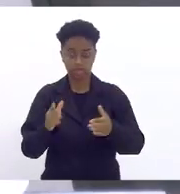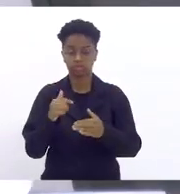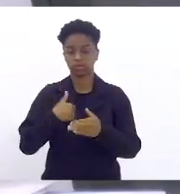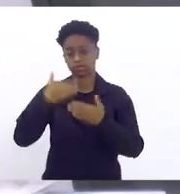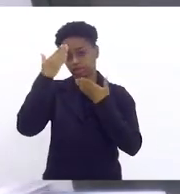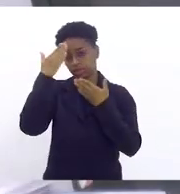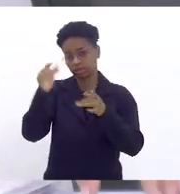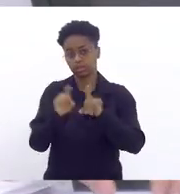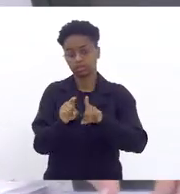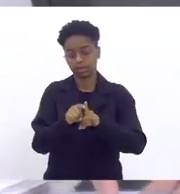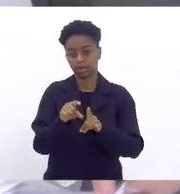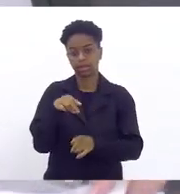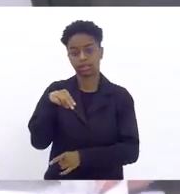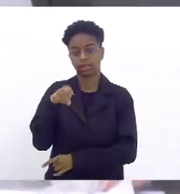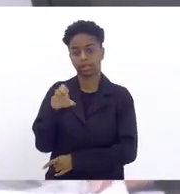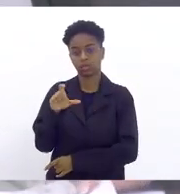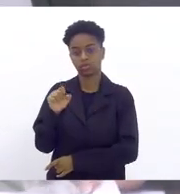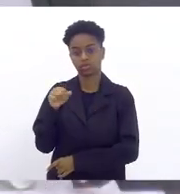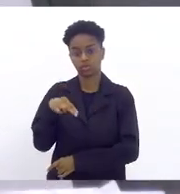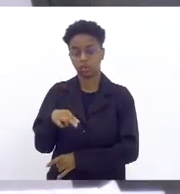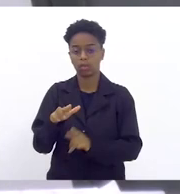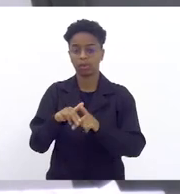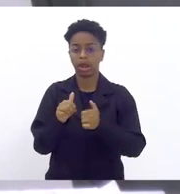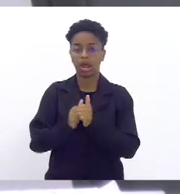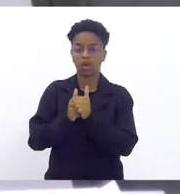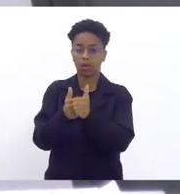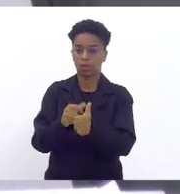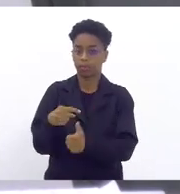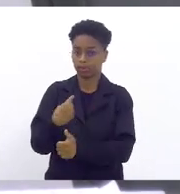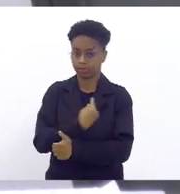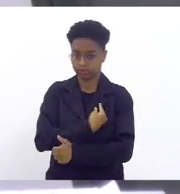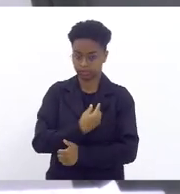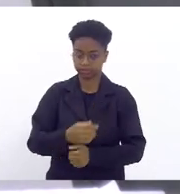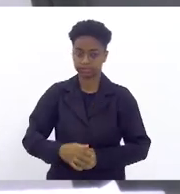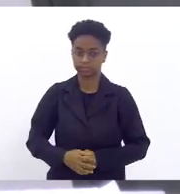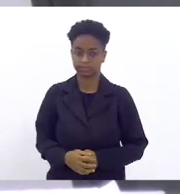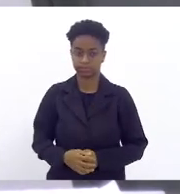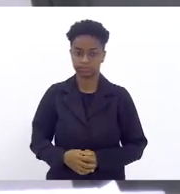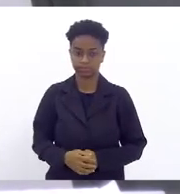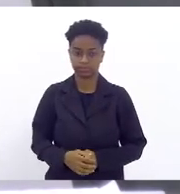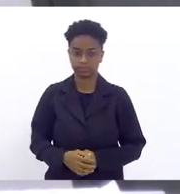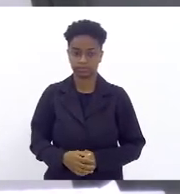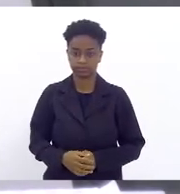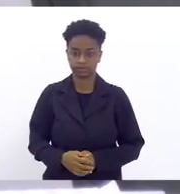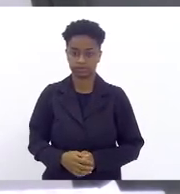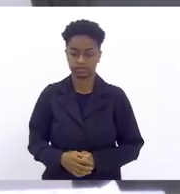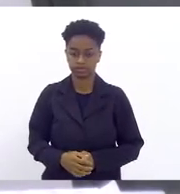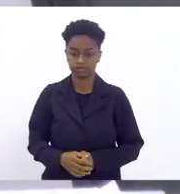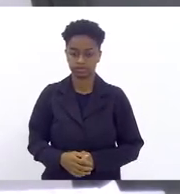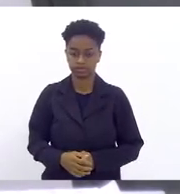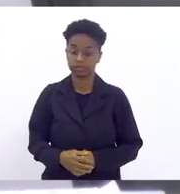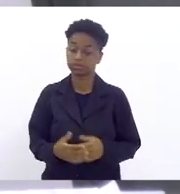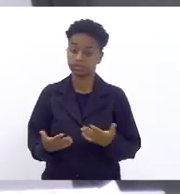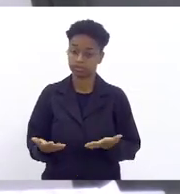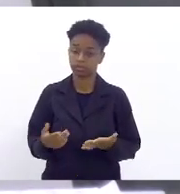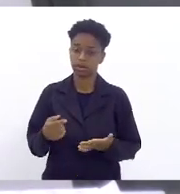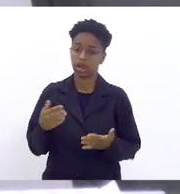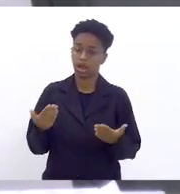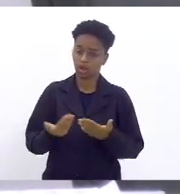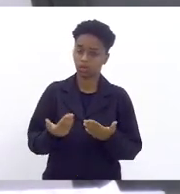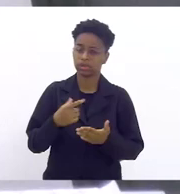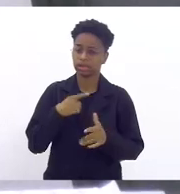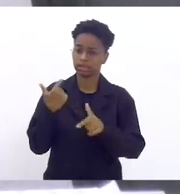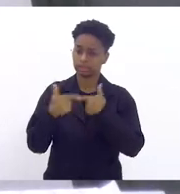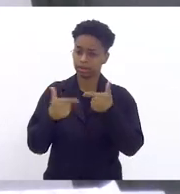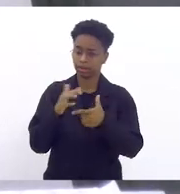Nelson Rocha né Por nos Acompanhar até o final e já saindo daqui né com vários